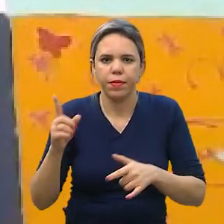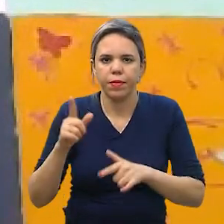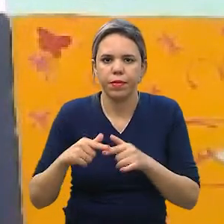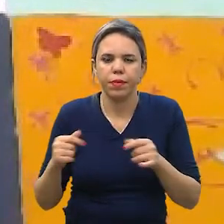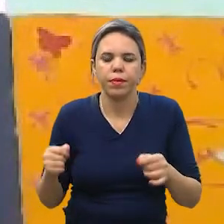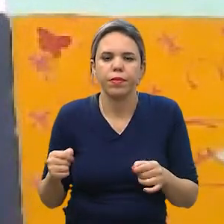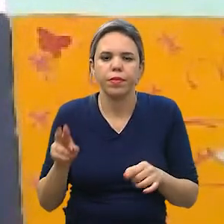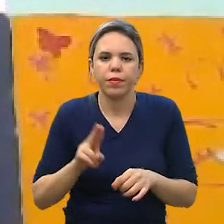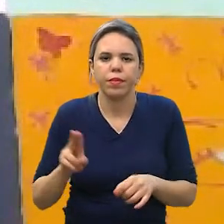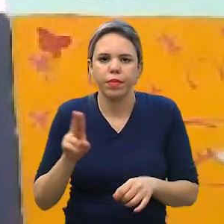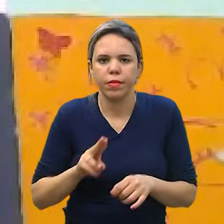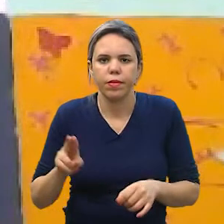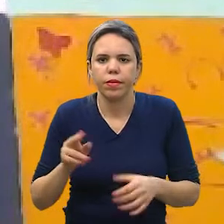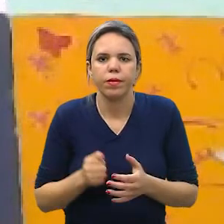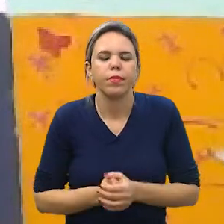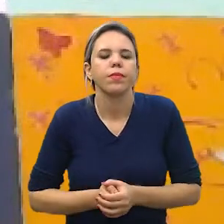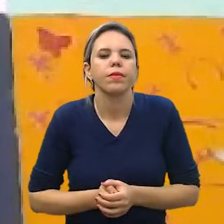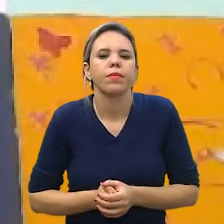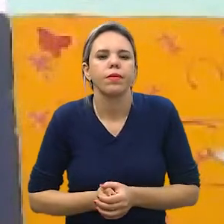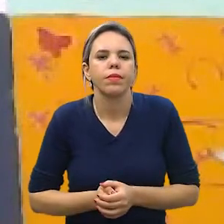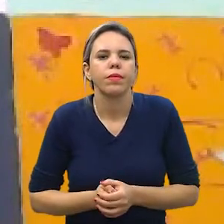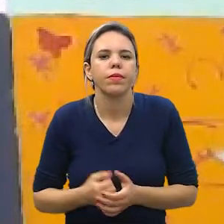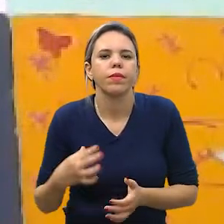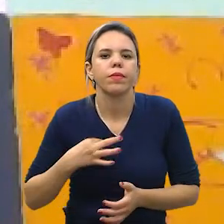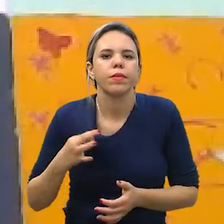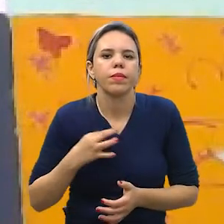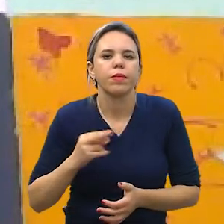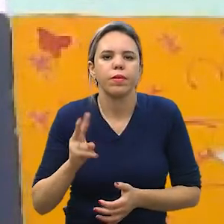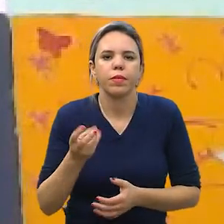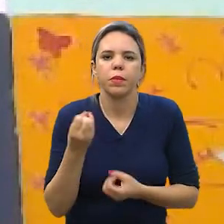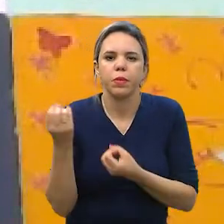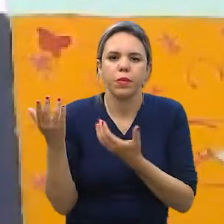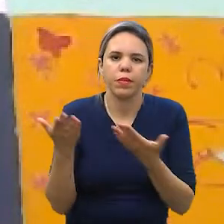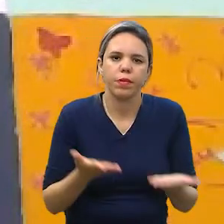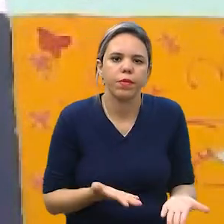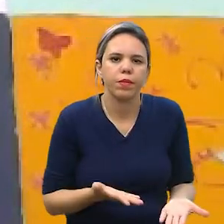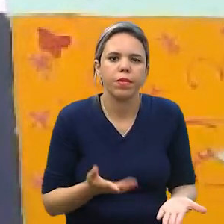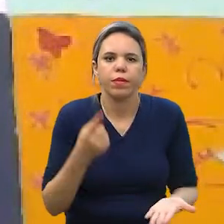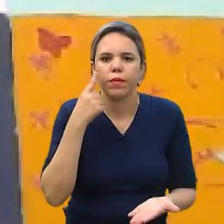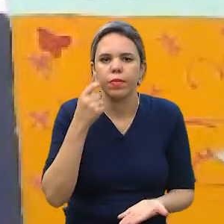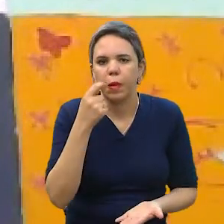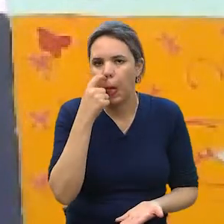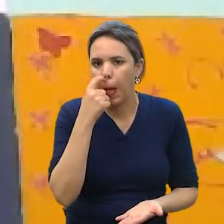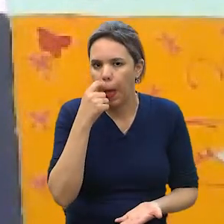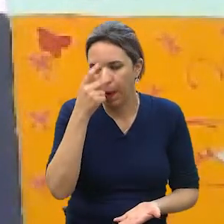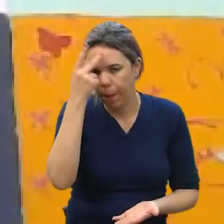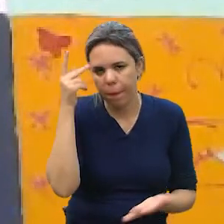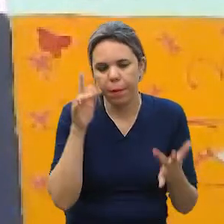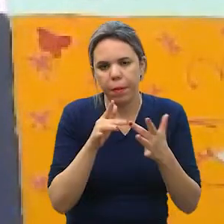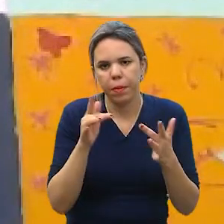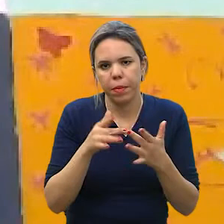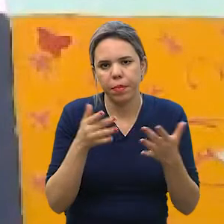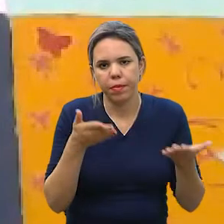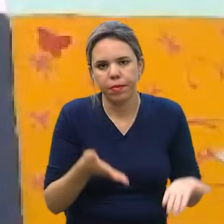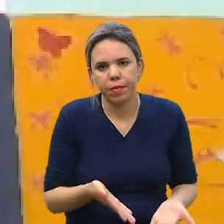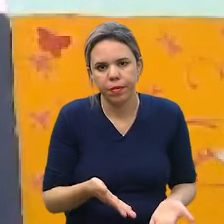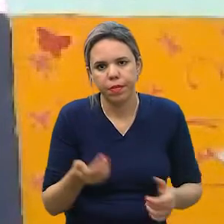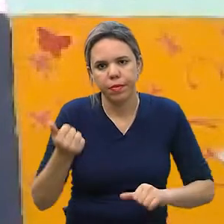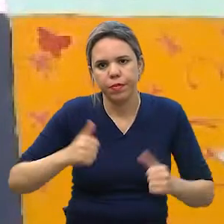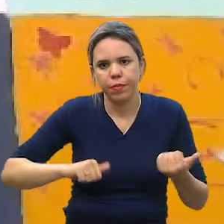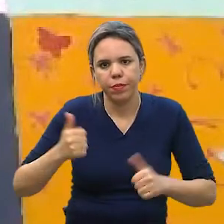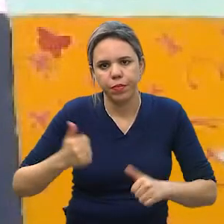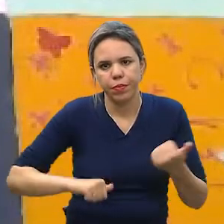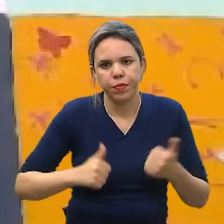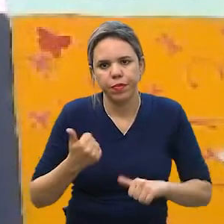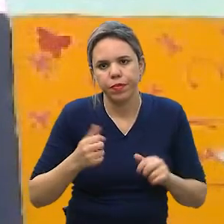equipamentos usados, né? E voluntários sempre são bem-vindos. Daí o interessante é a pessoa entrar em contato conosco, a gente avaliar qual